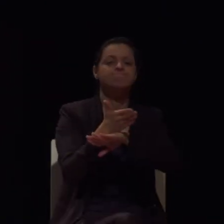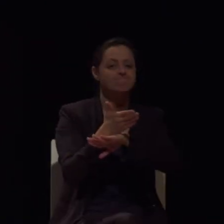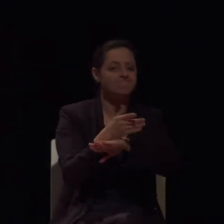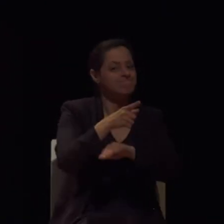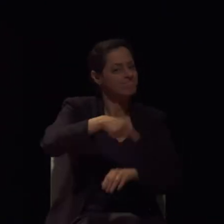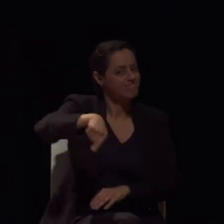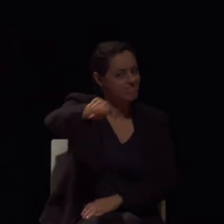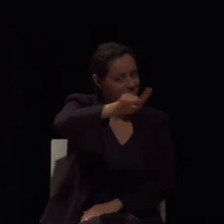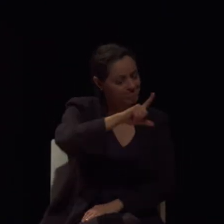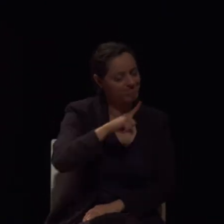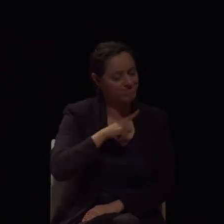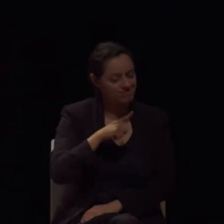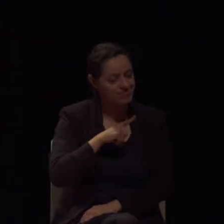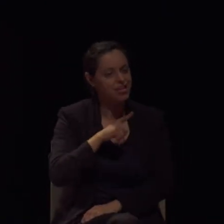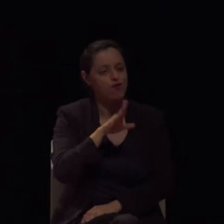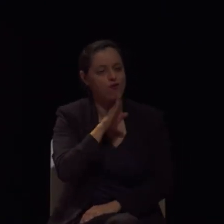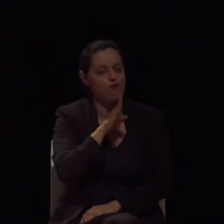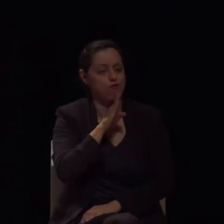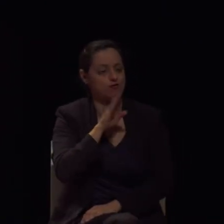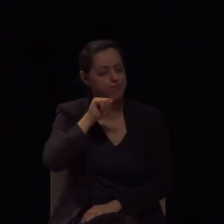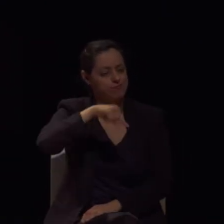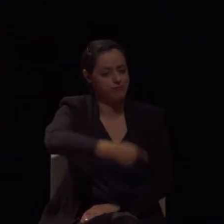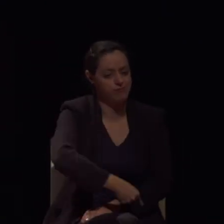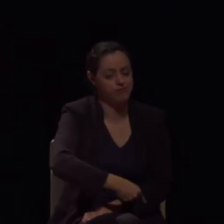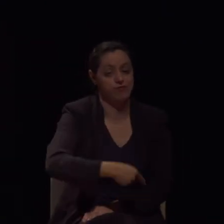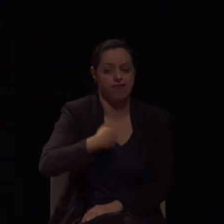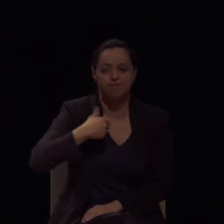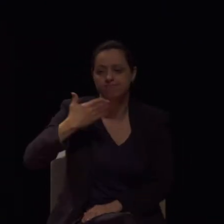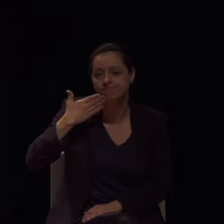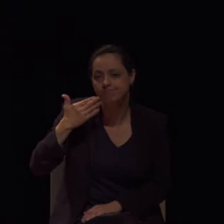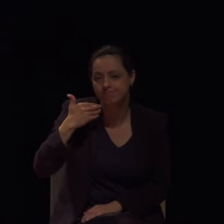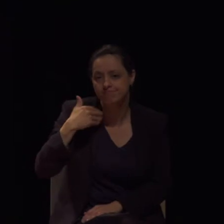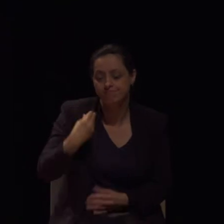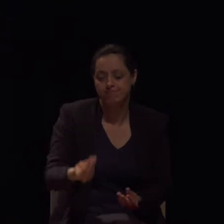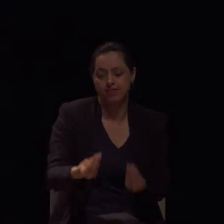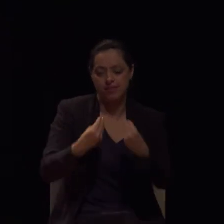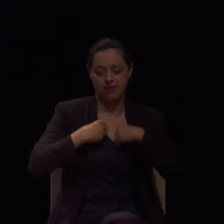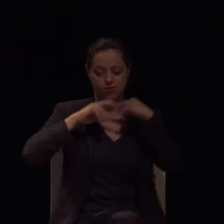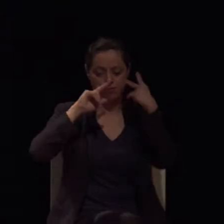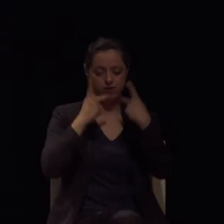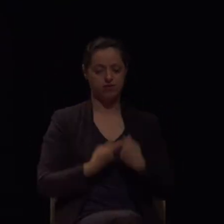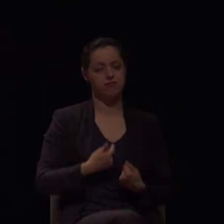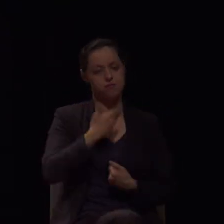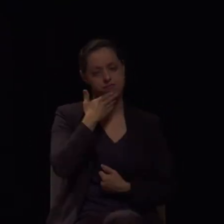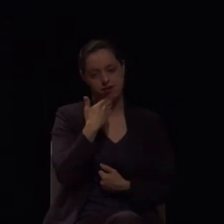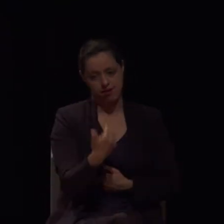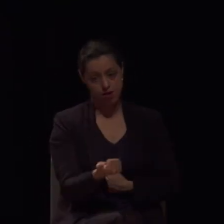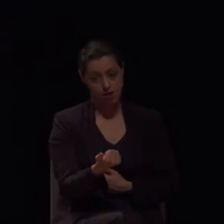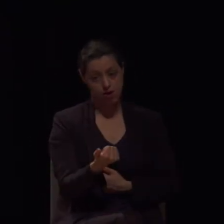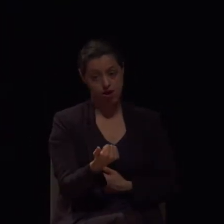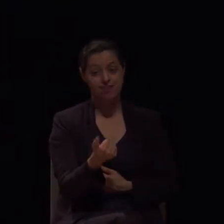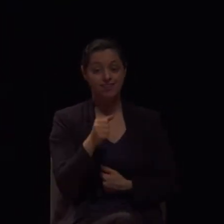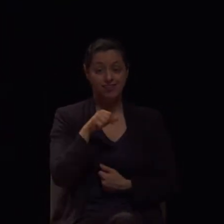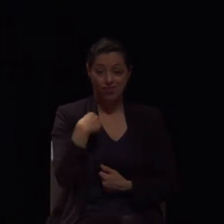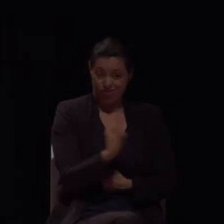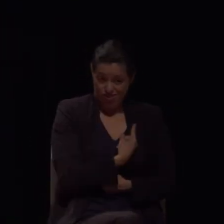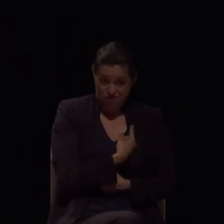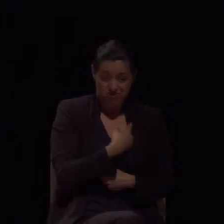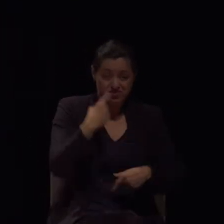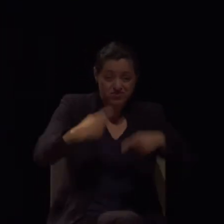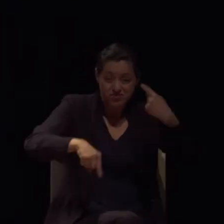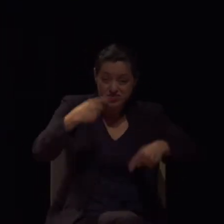conhecimento ter me tornado um ser humano melhor e no e viés que a gente tem discutido educação anti